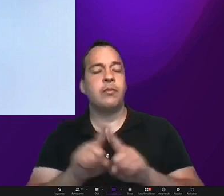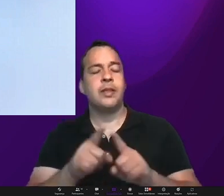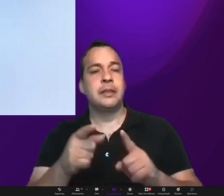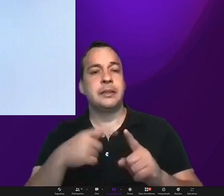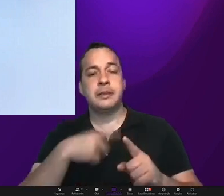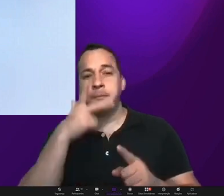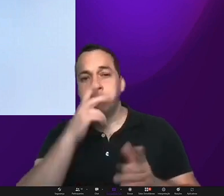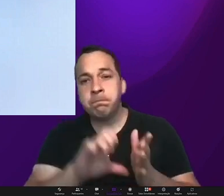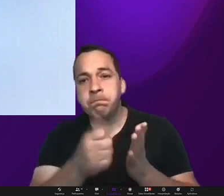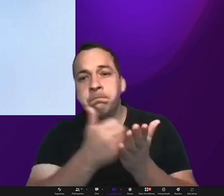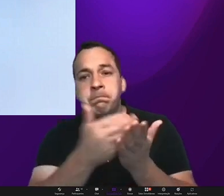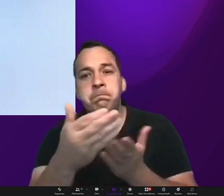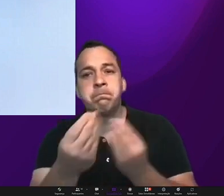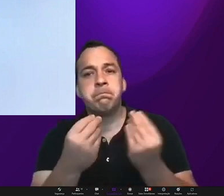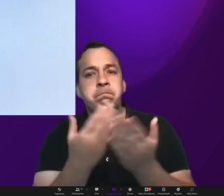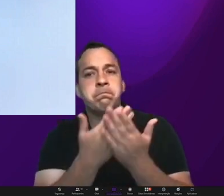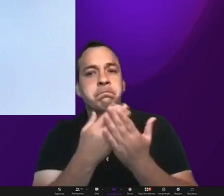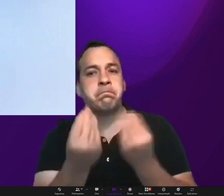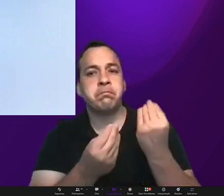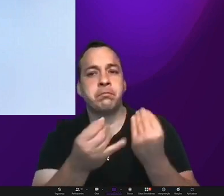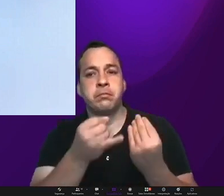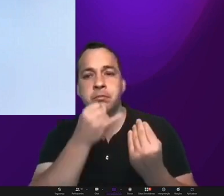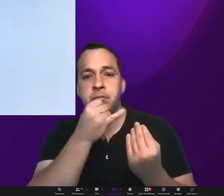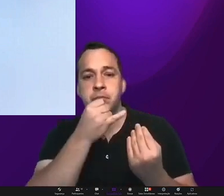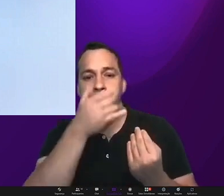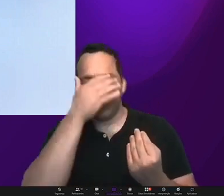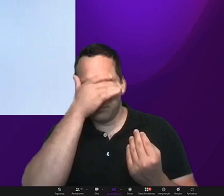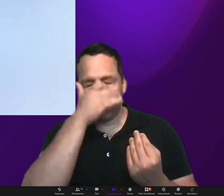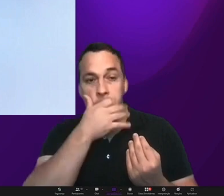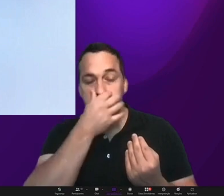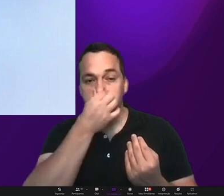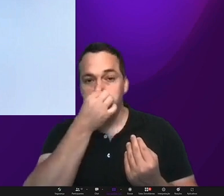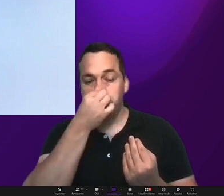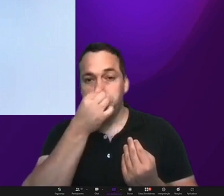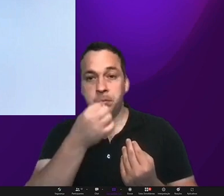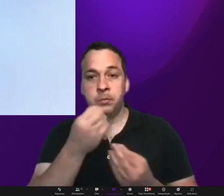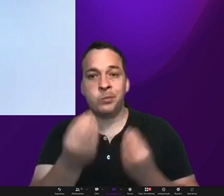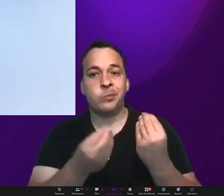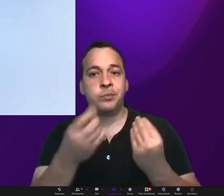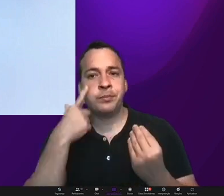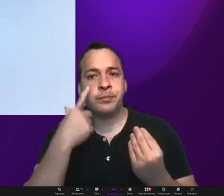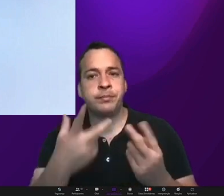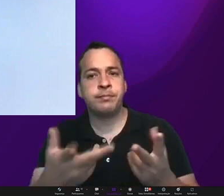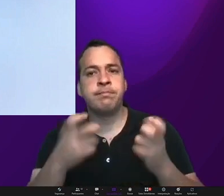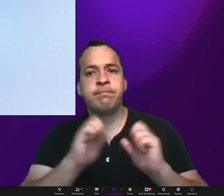que precisa ser endereçado nas instituições. Eu acho que isso só vai ser muito bem